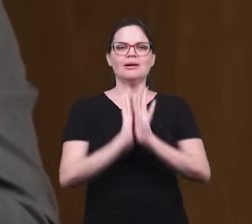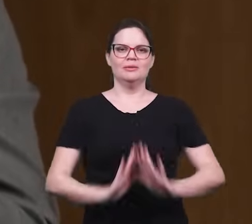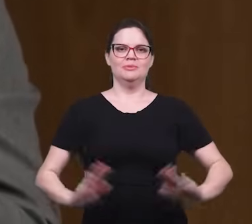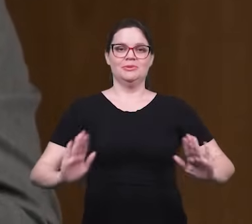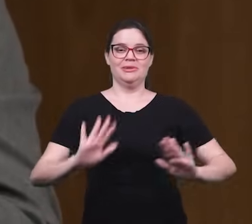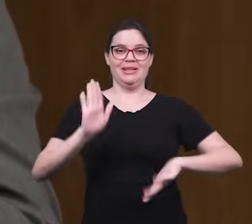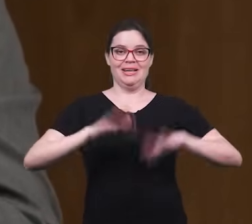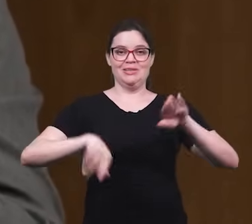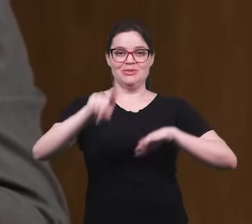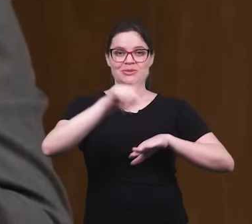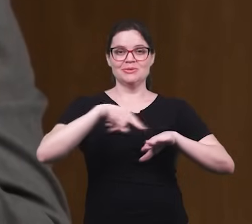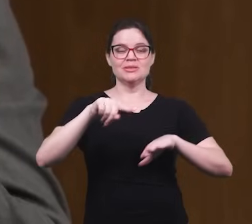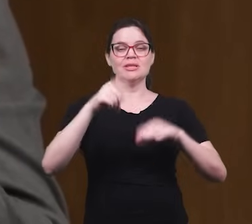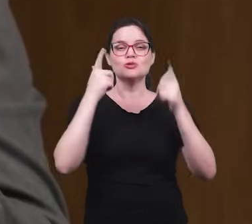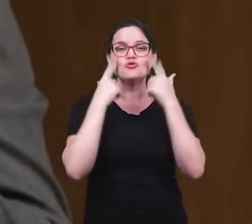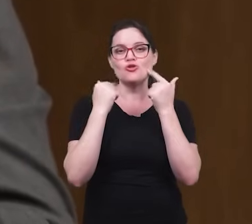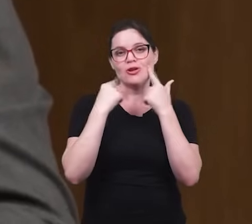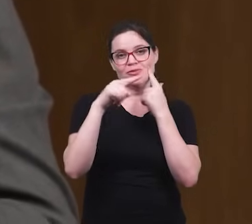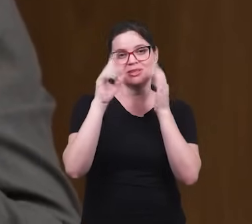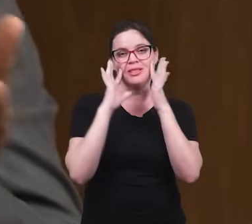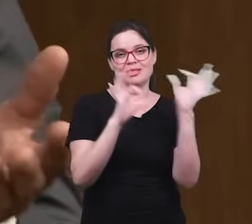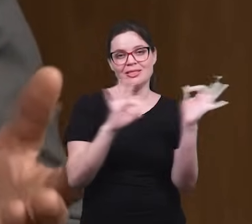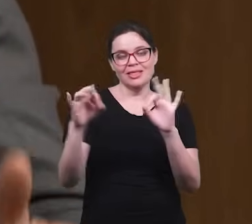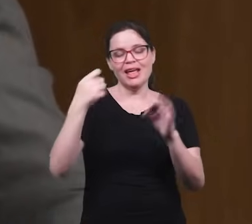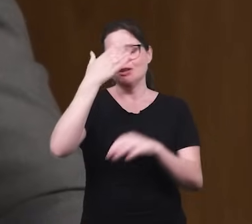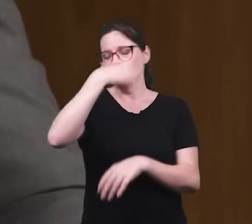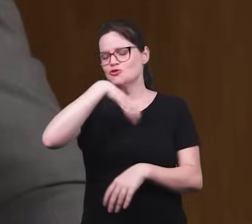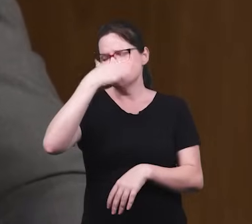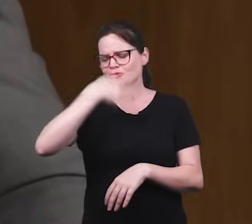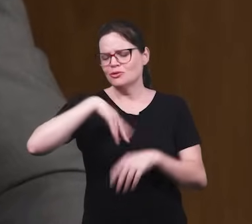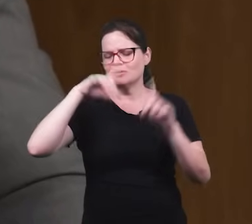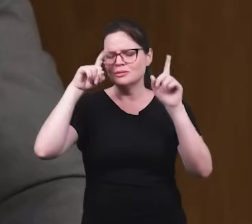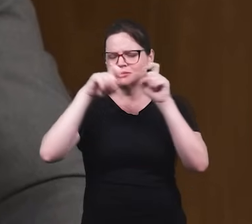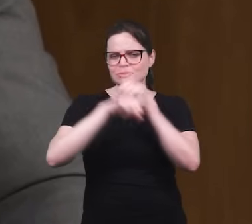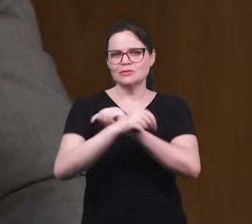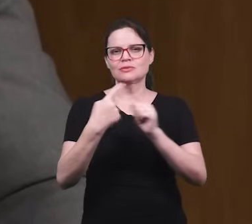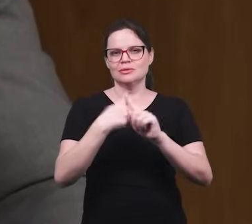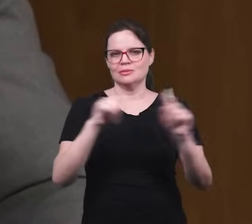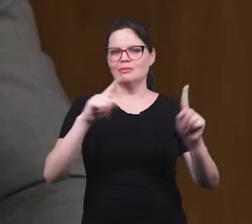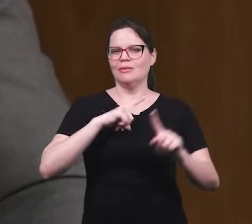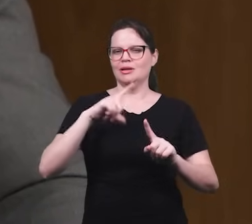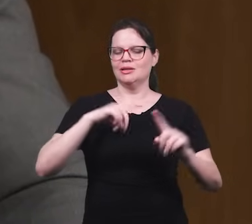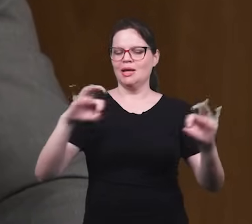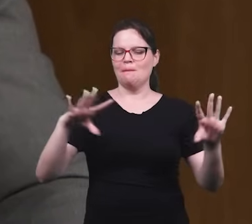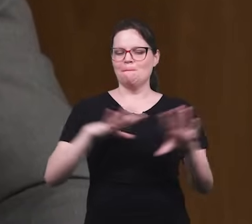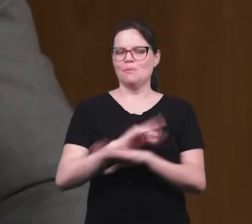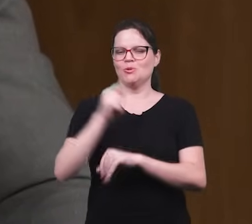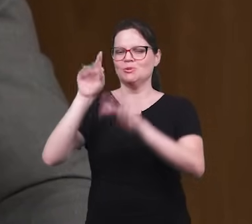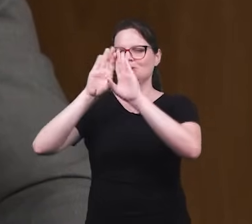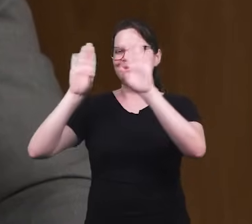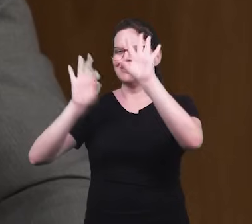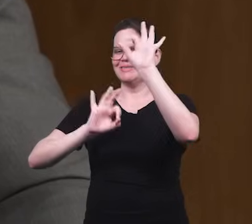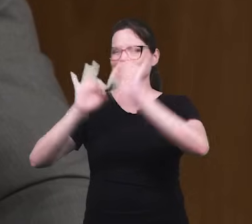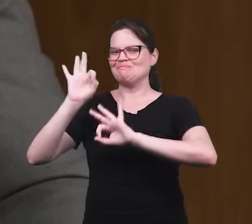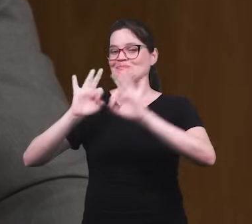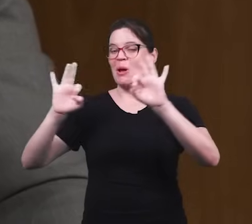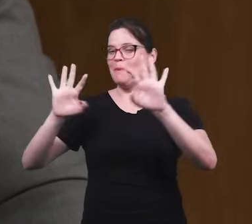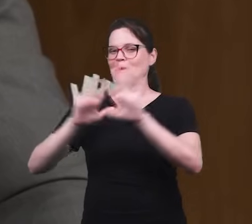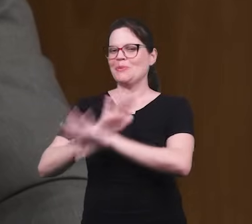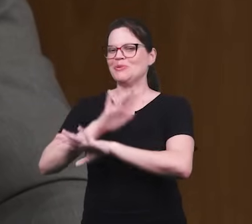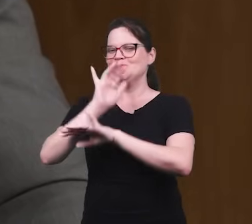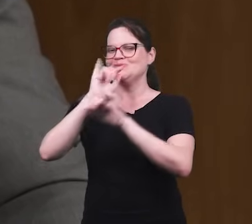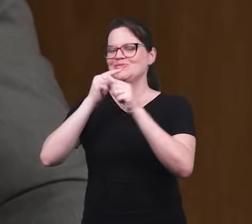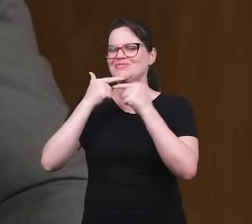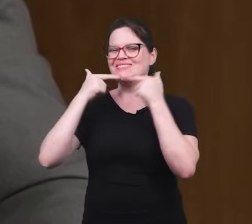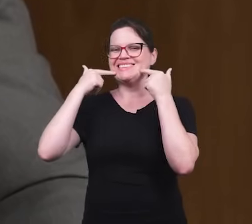estão assistindo aqui, estão derramando lágrimas, passando por situações difíceis, mas há uma eternidade preparada para nós, onde não